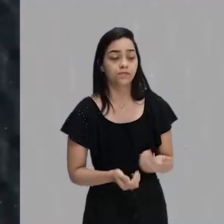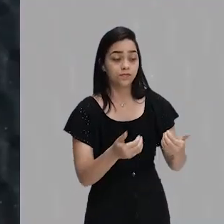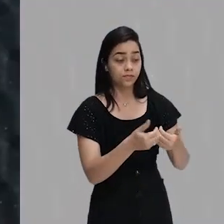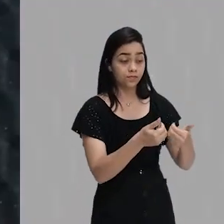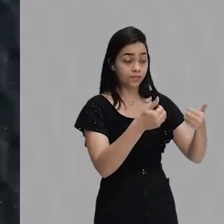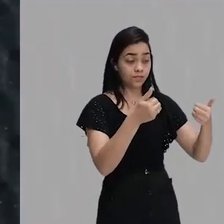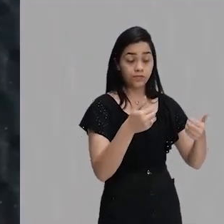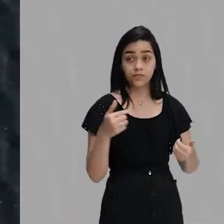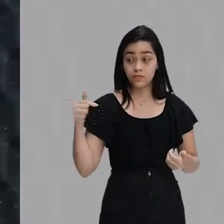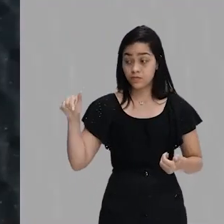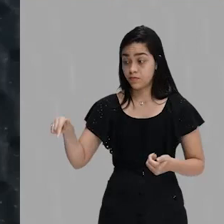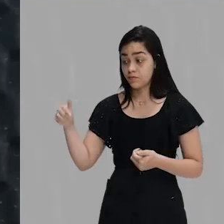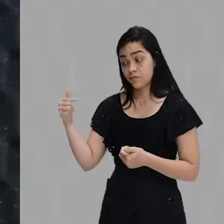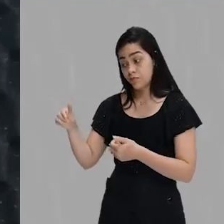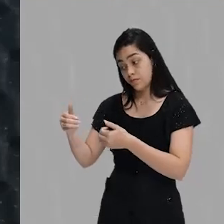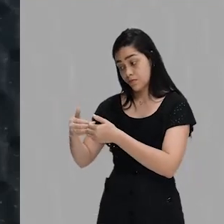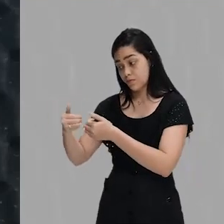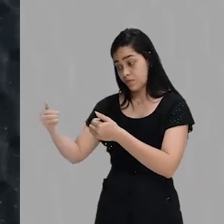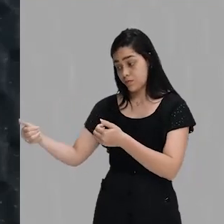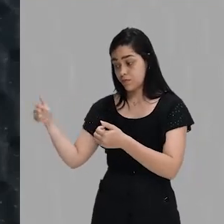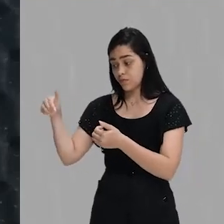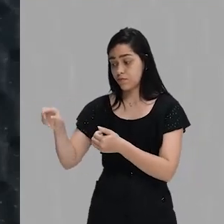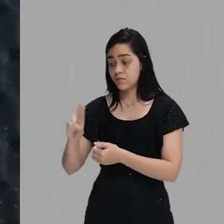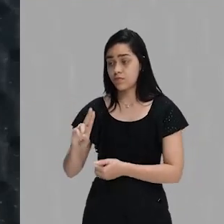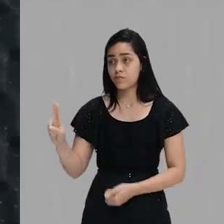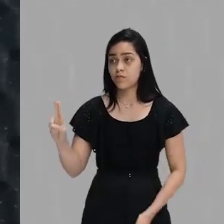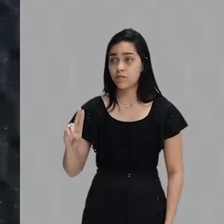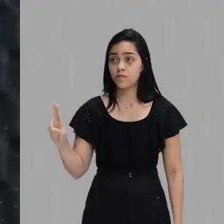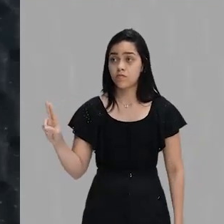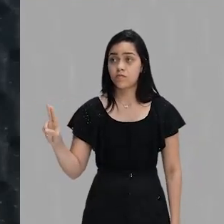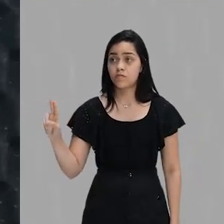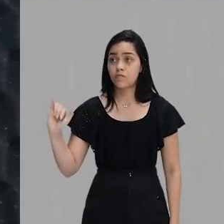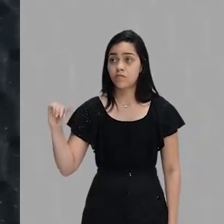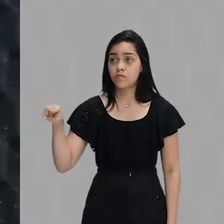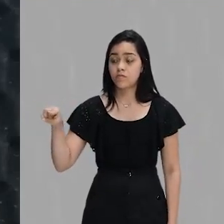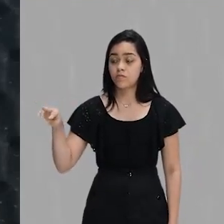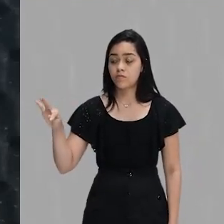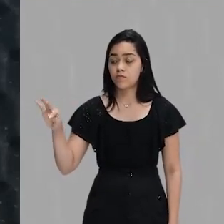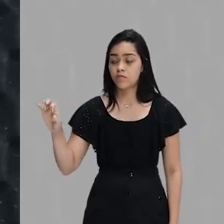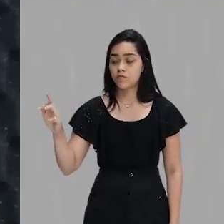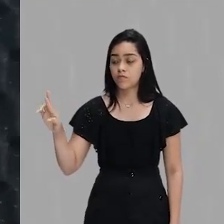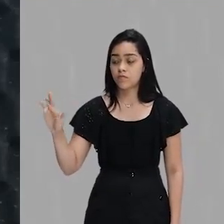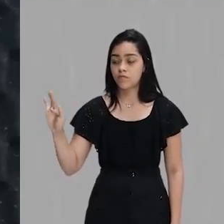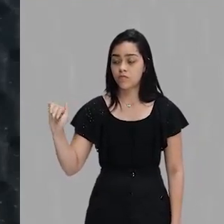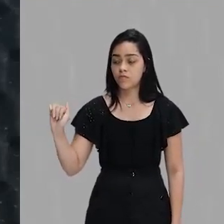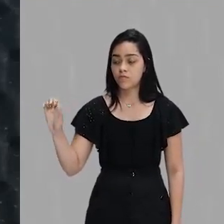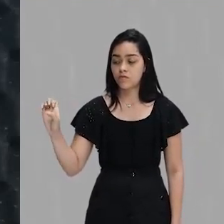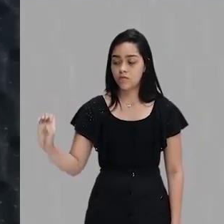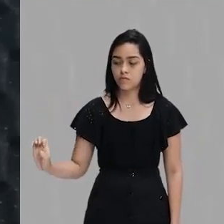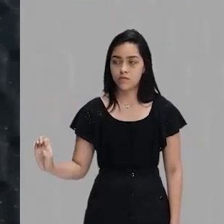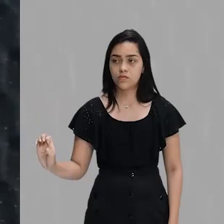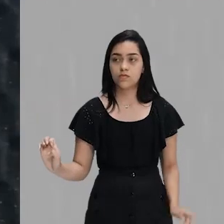que a célula não está se dividindo é chamado de intérfase. E o período em que ela está